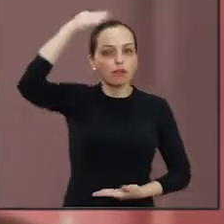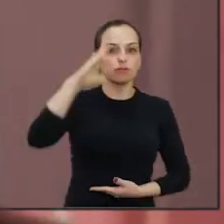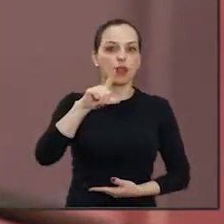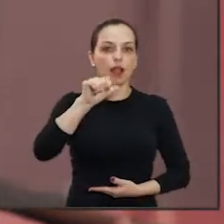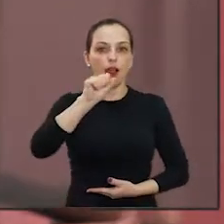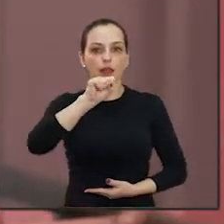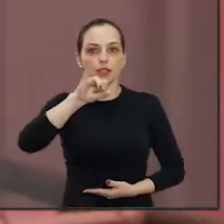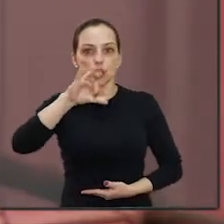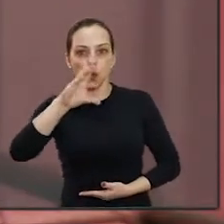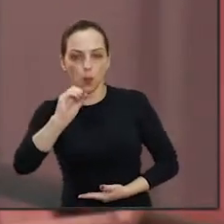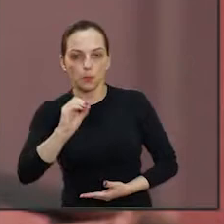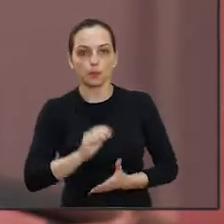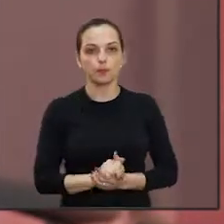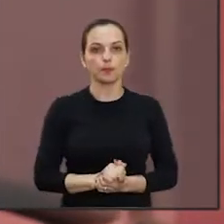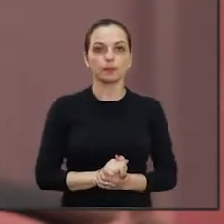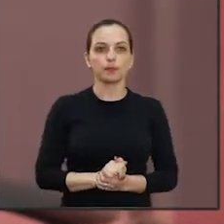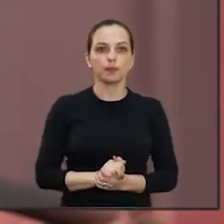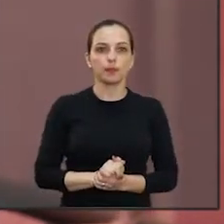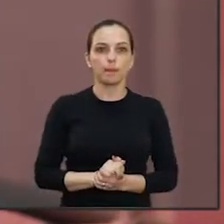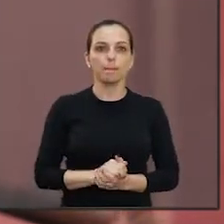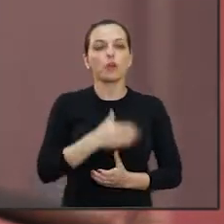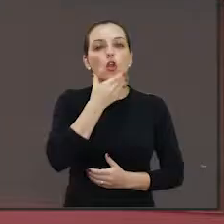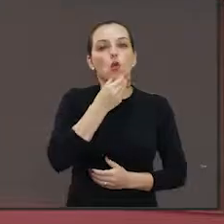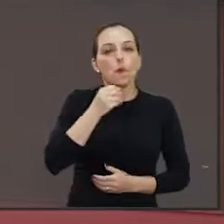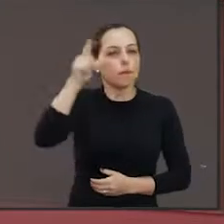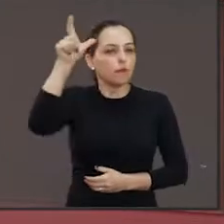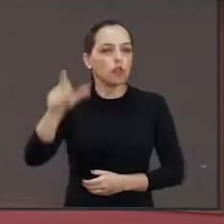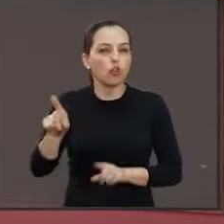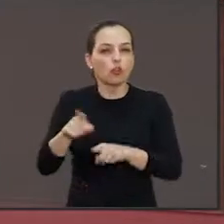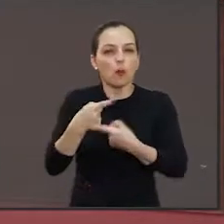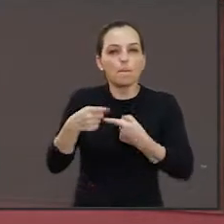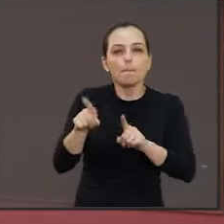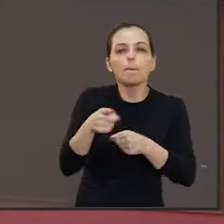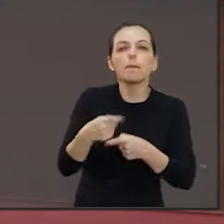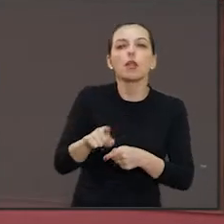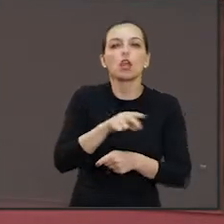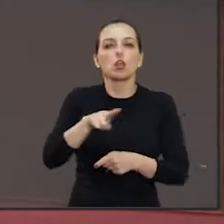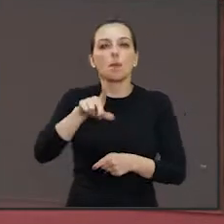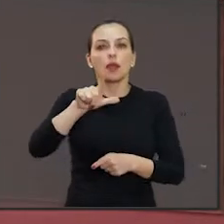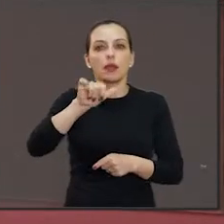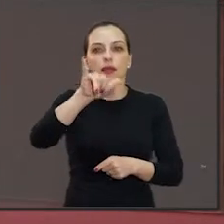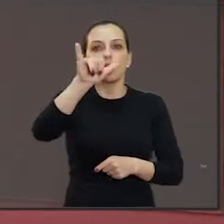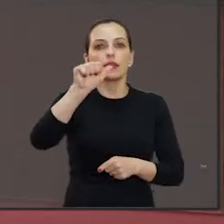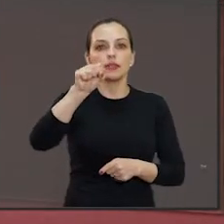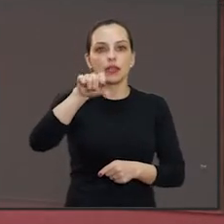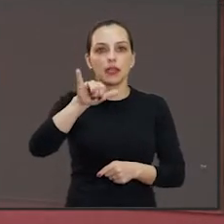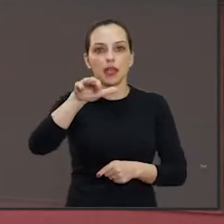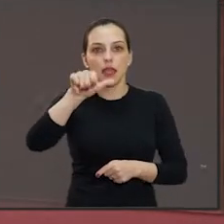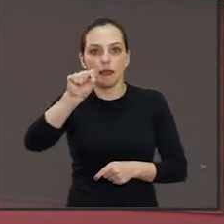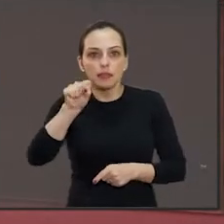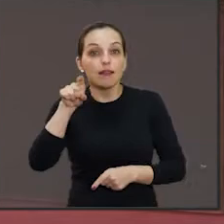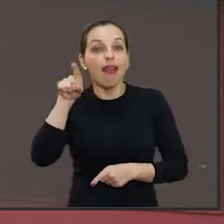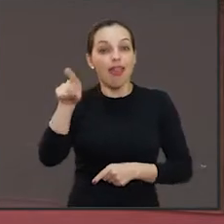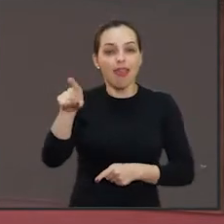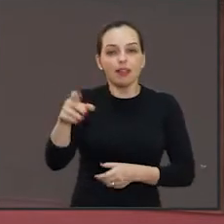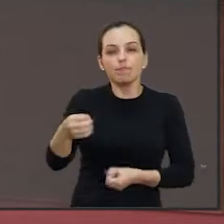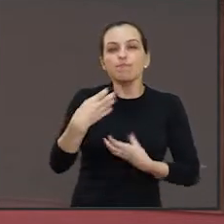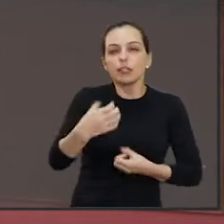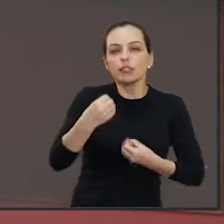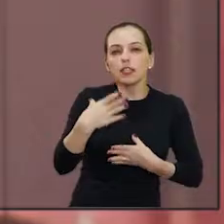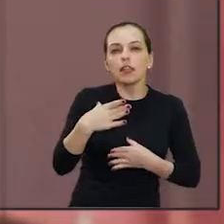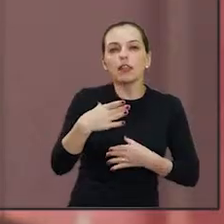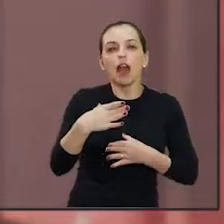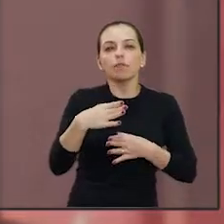inspirou foi o maestro, o seu Lisanias de Oliveira Campos, porque tanto para o piano quanto para a dança. E eu tinha uma